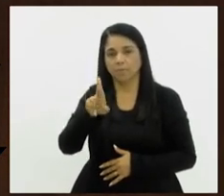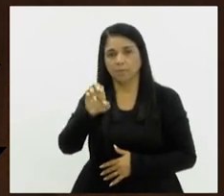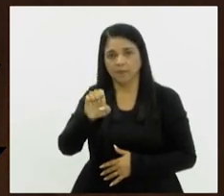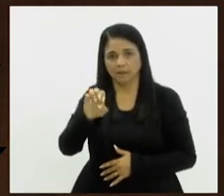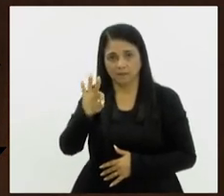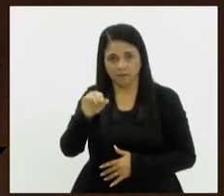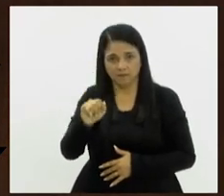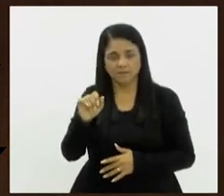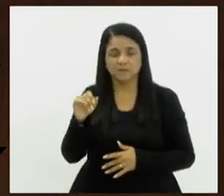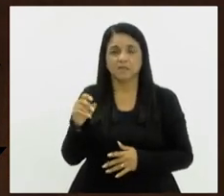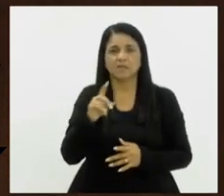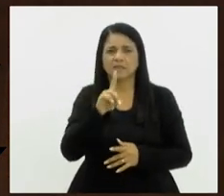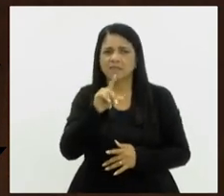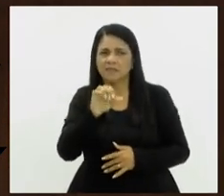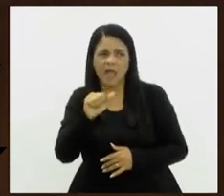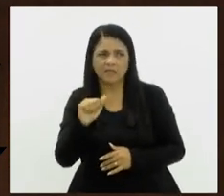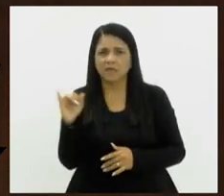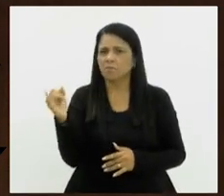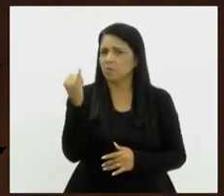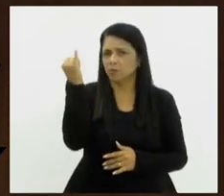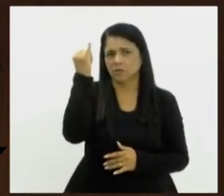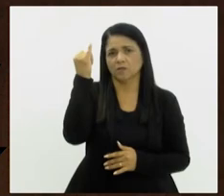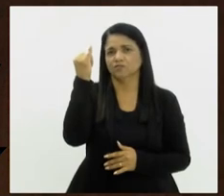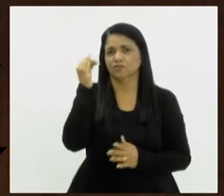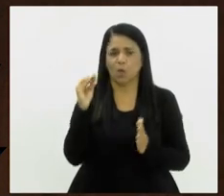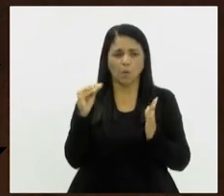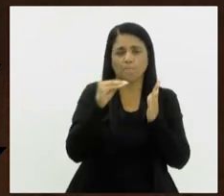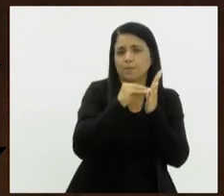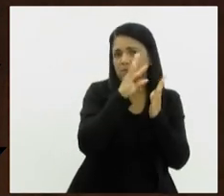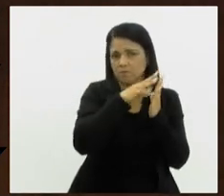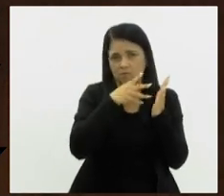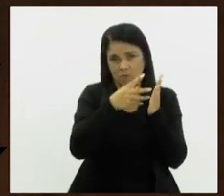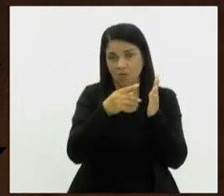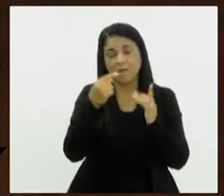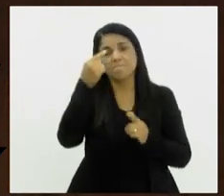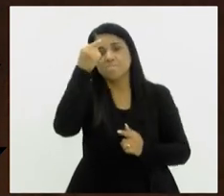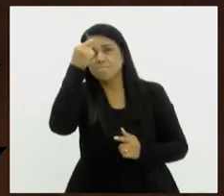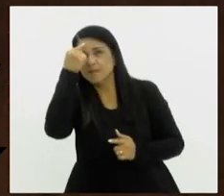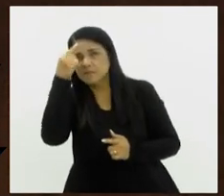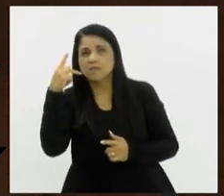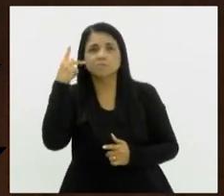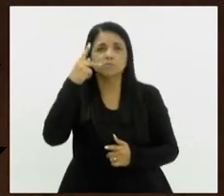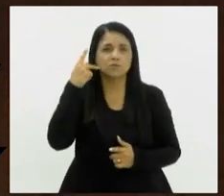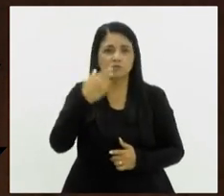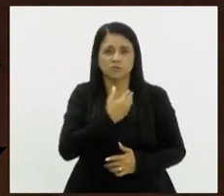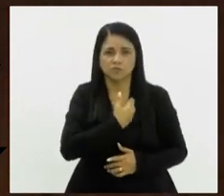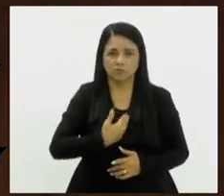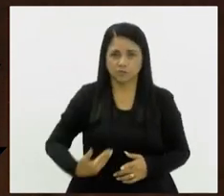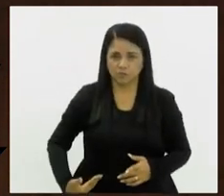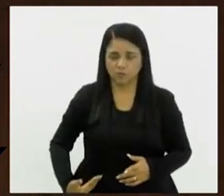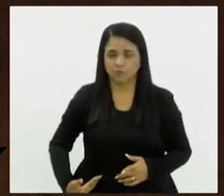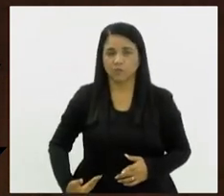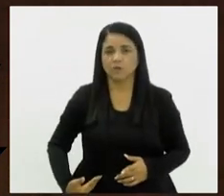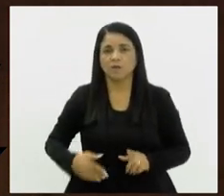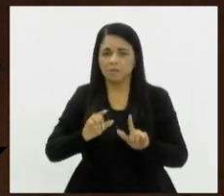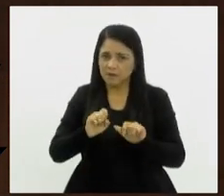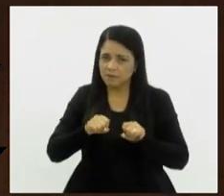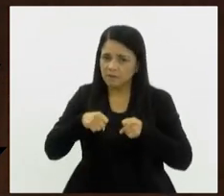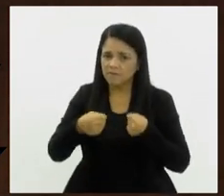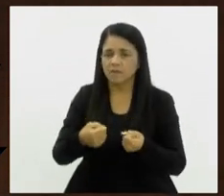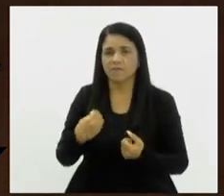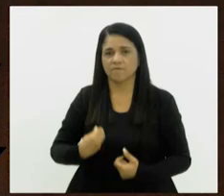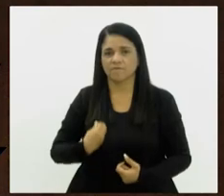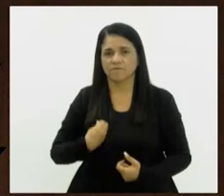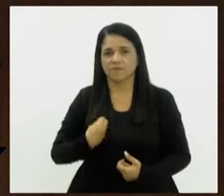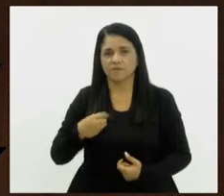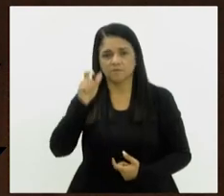falar que uma data não é só colocar uma data no calendário, é também pensar em políticas públicas em prol da vida das